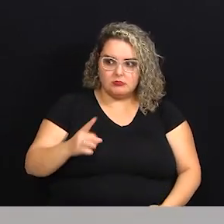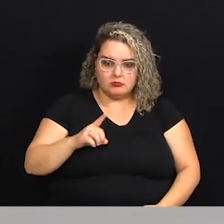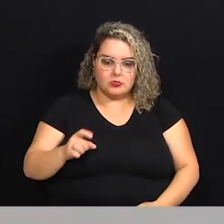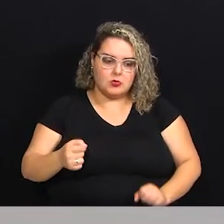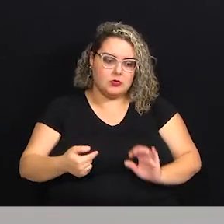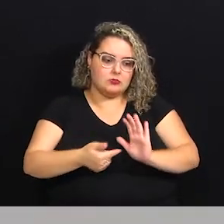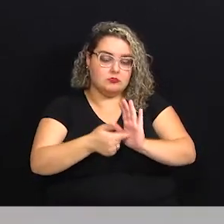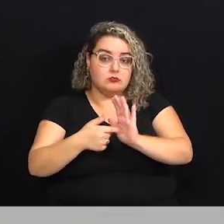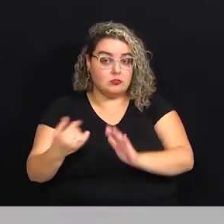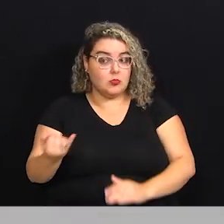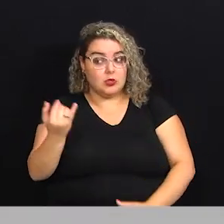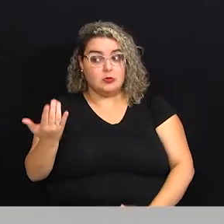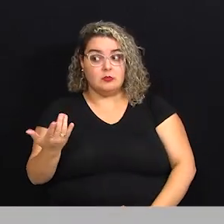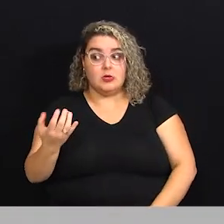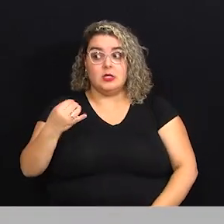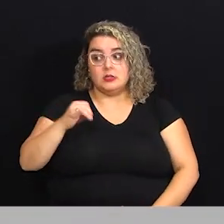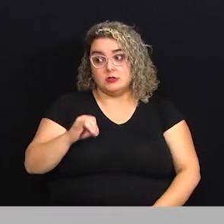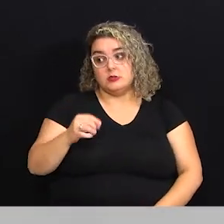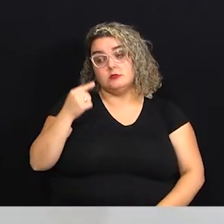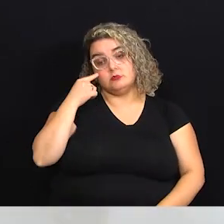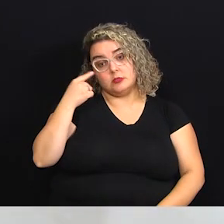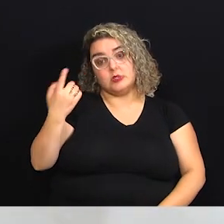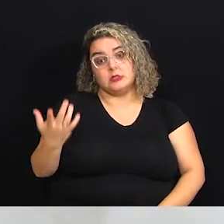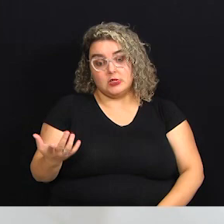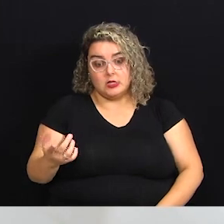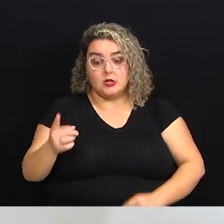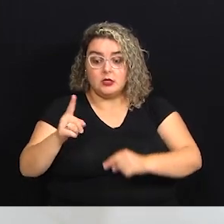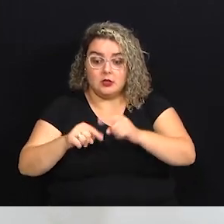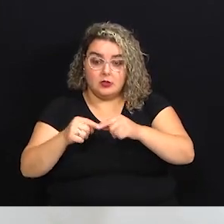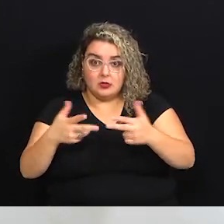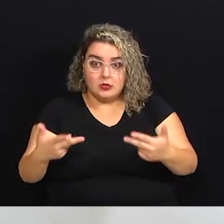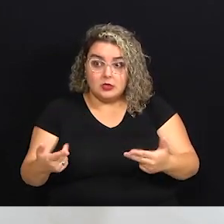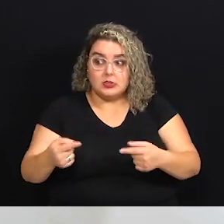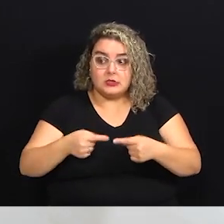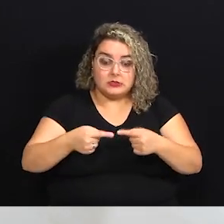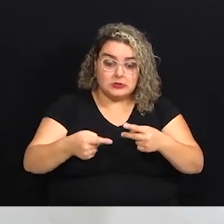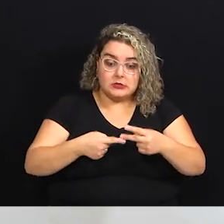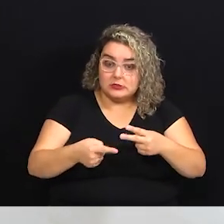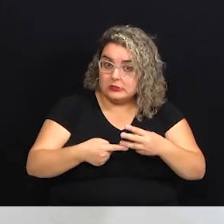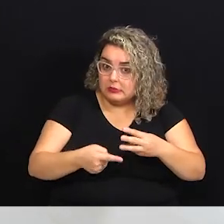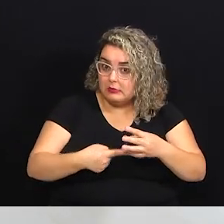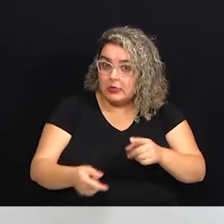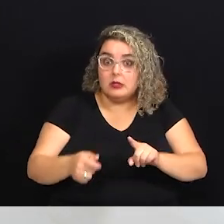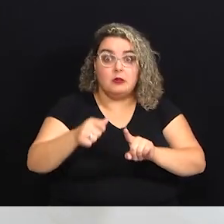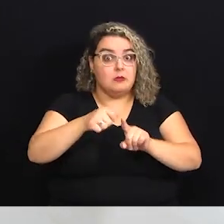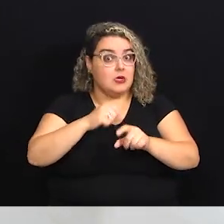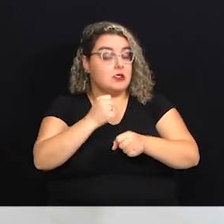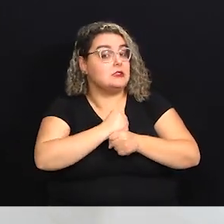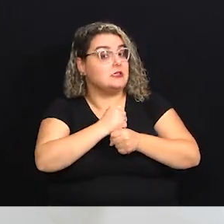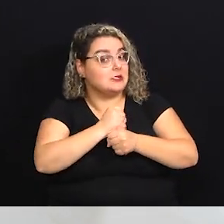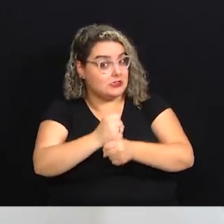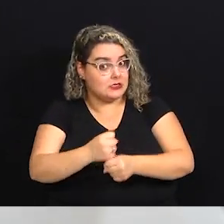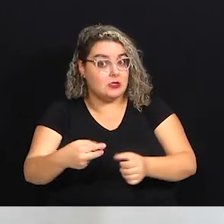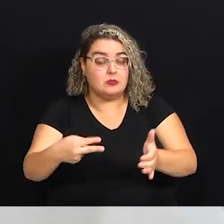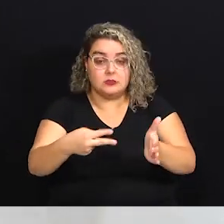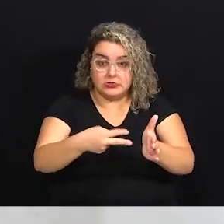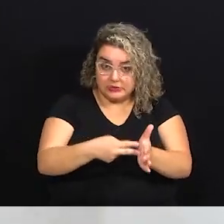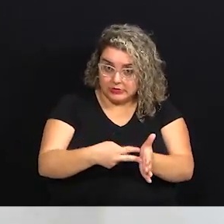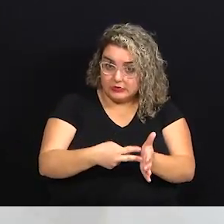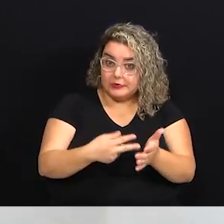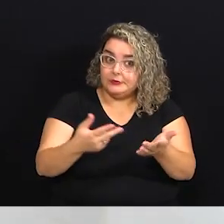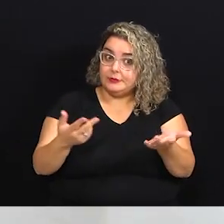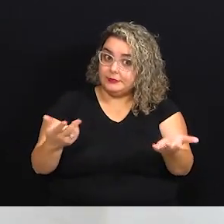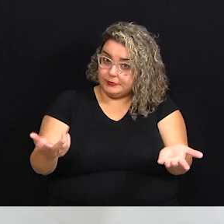esse consumo não seja tão expressivo. Mas se você levar em consideração que esse equipamento passa semanas, meses, até mesmo